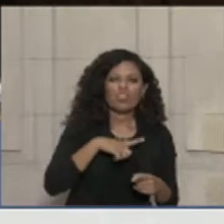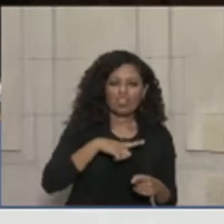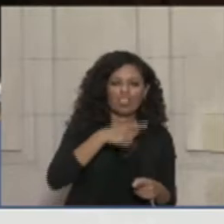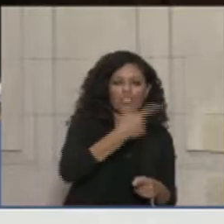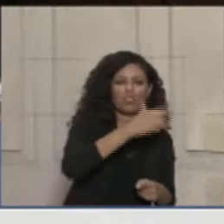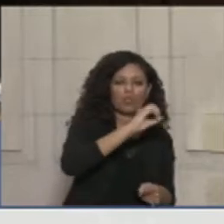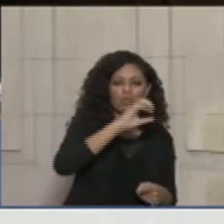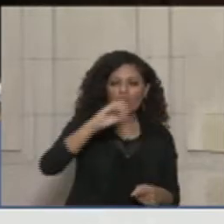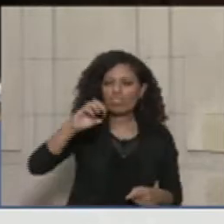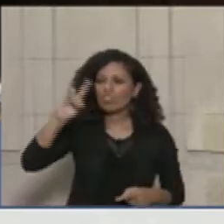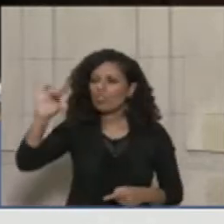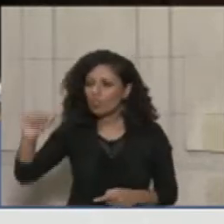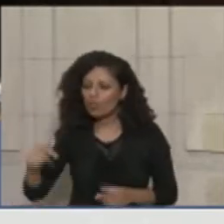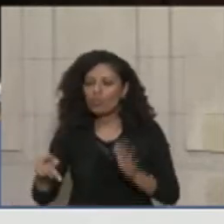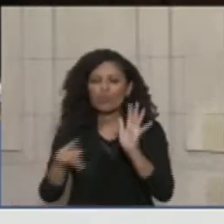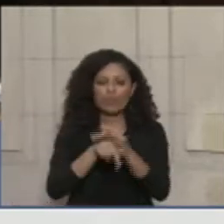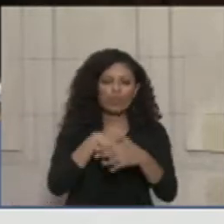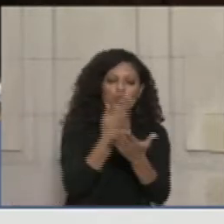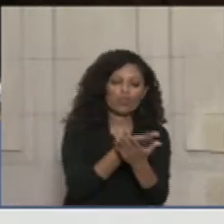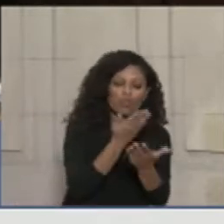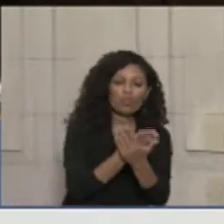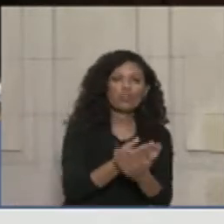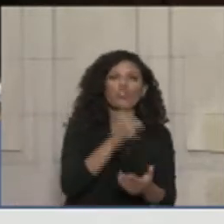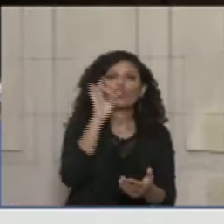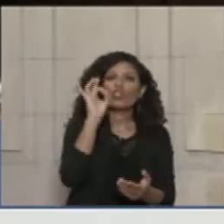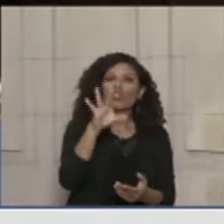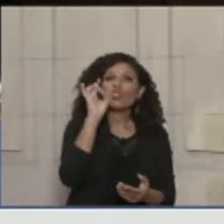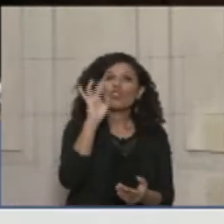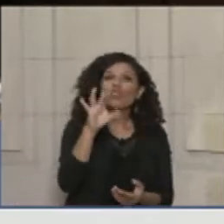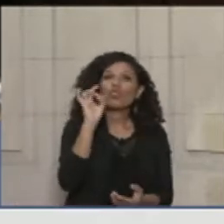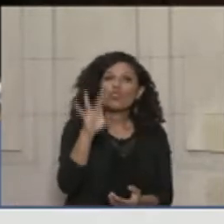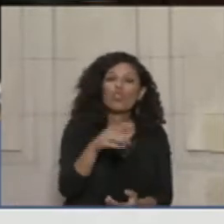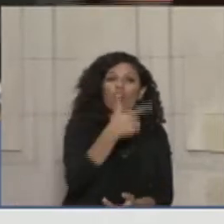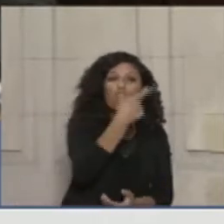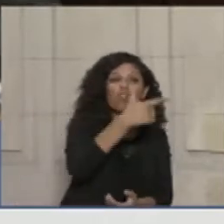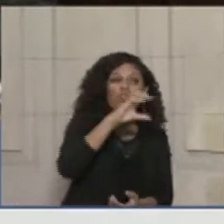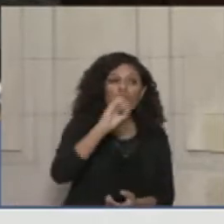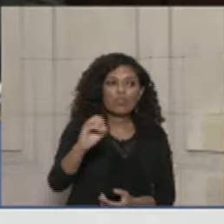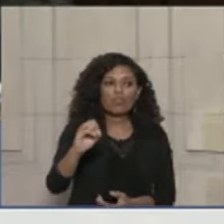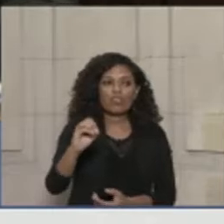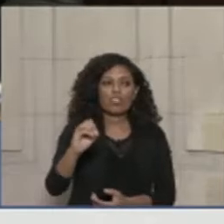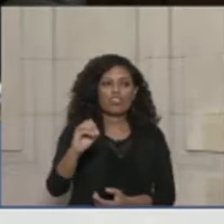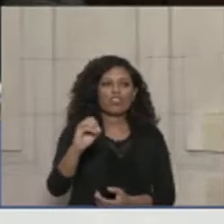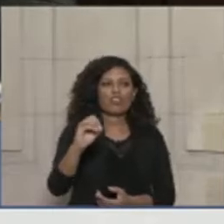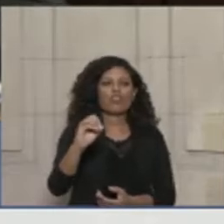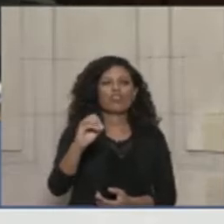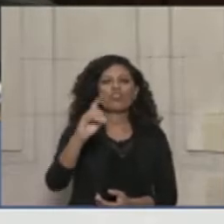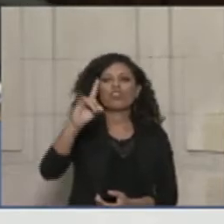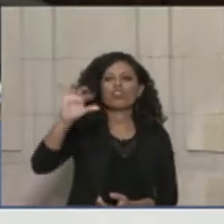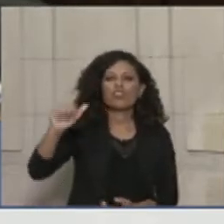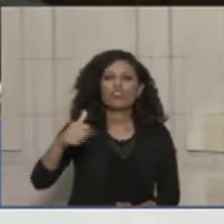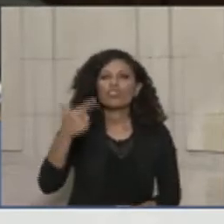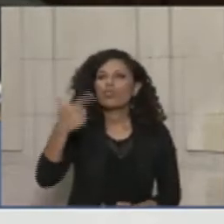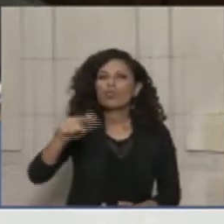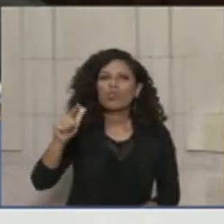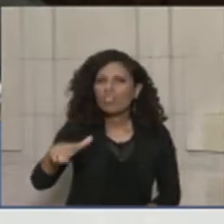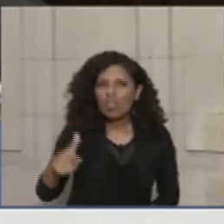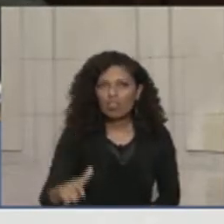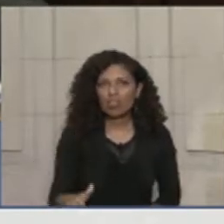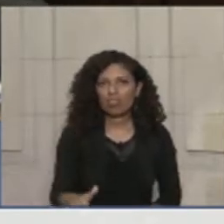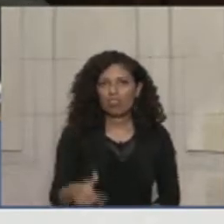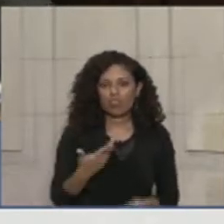ano passado, apenas 20 dias dos 200 dias não teve nenhuma escola da rede que não